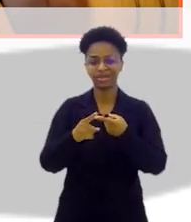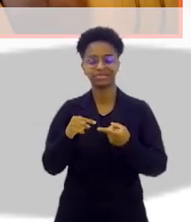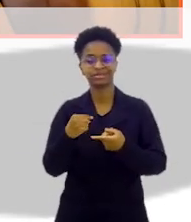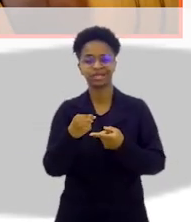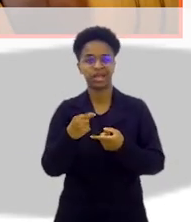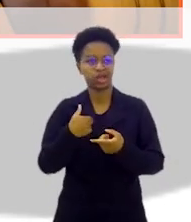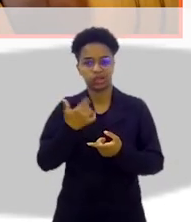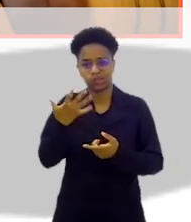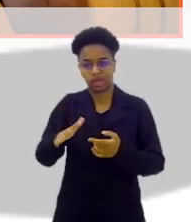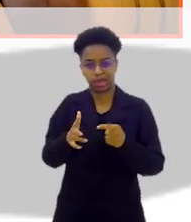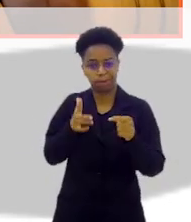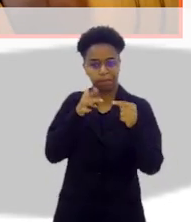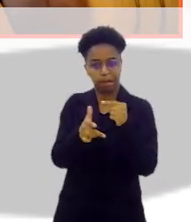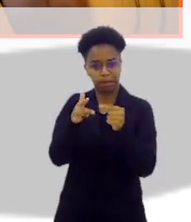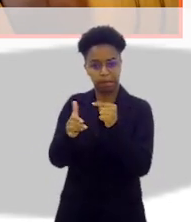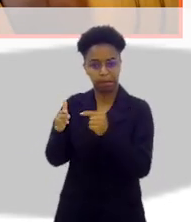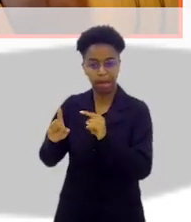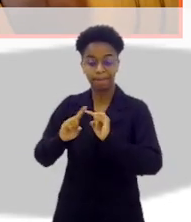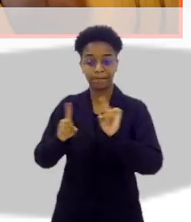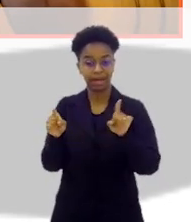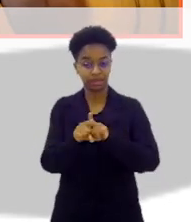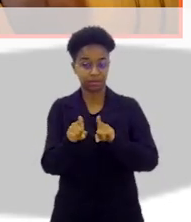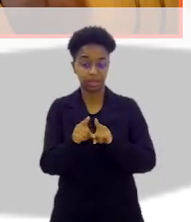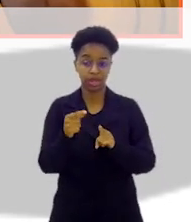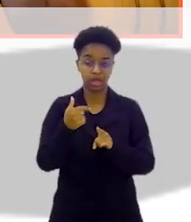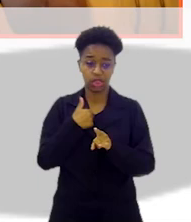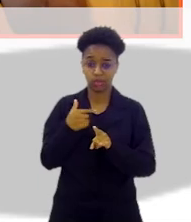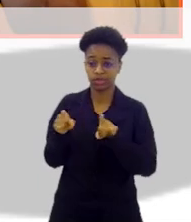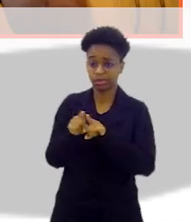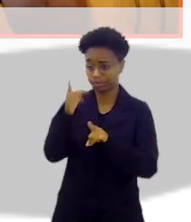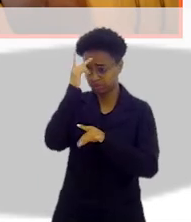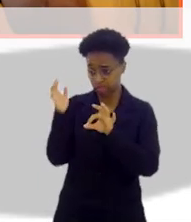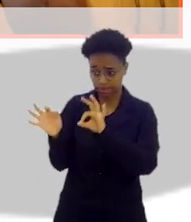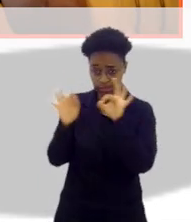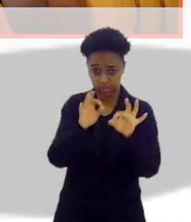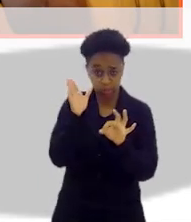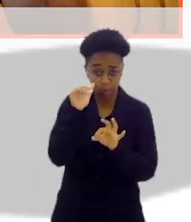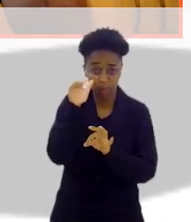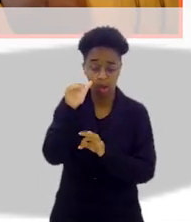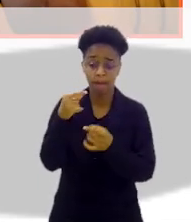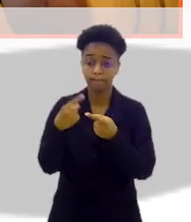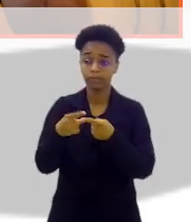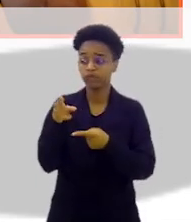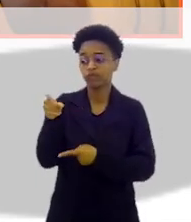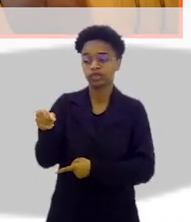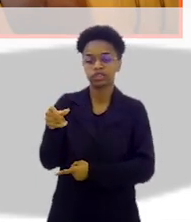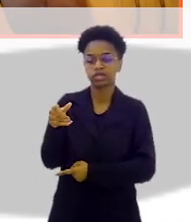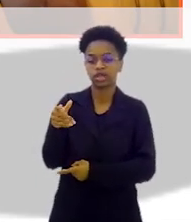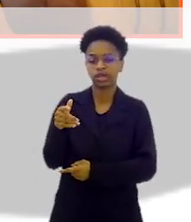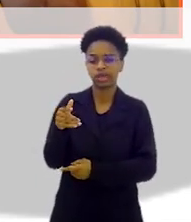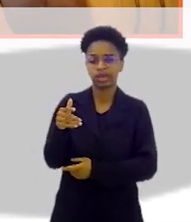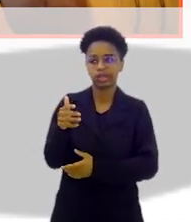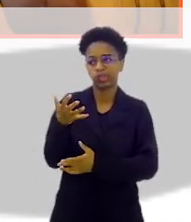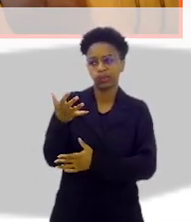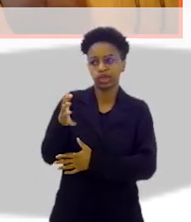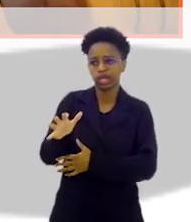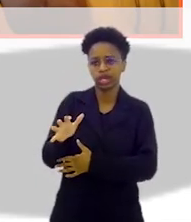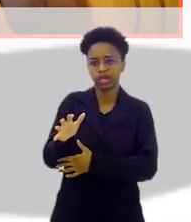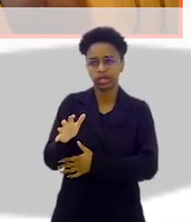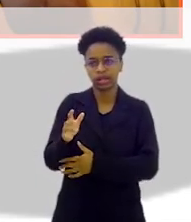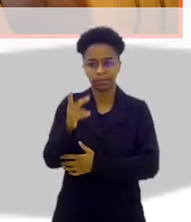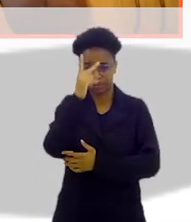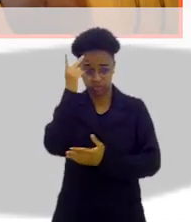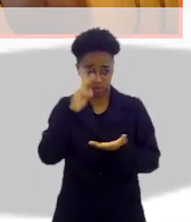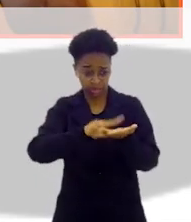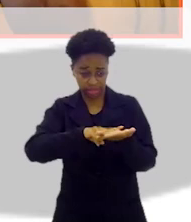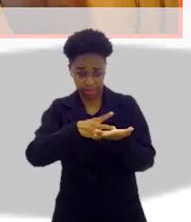a gente tem que, não quero te interromper ao mesmo tempo que eu e o espectador estamos curiosos. Você começou a não querer a